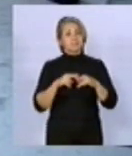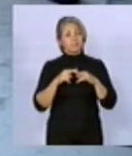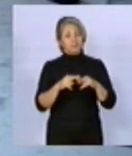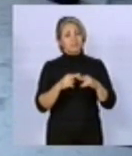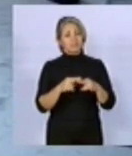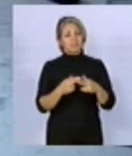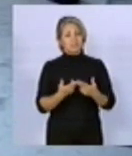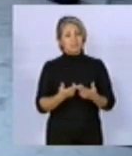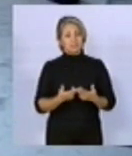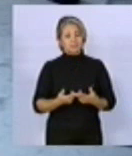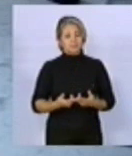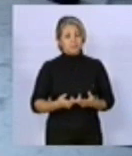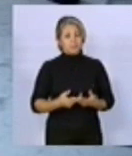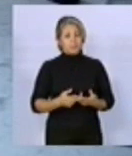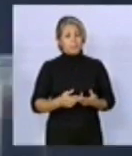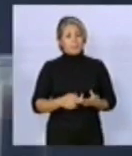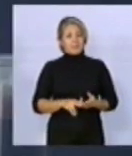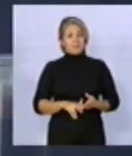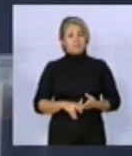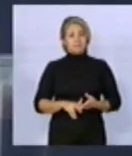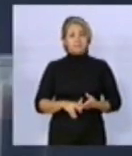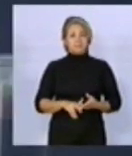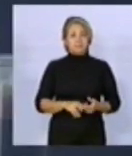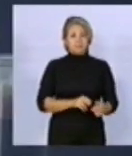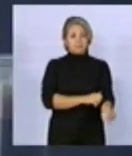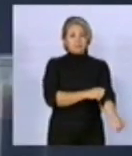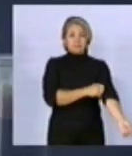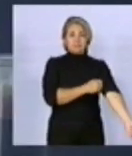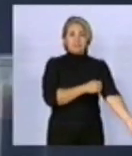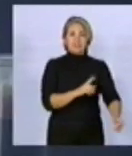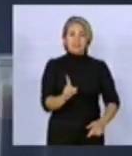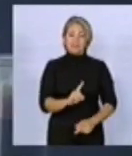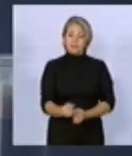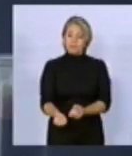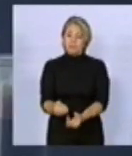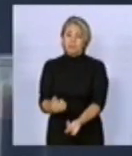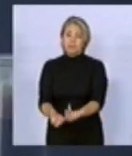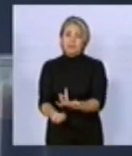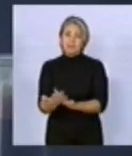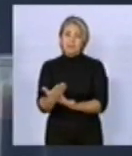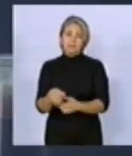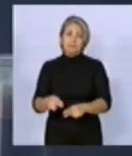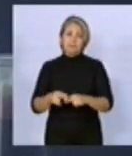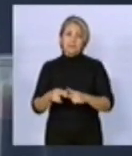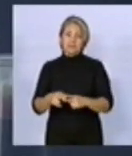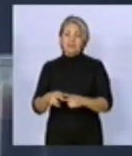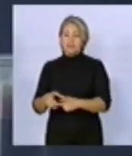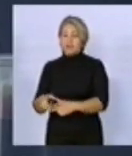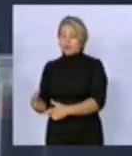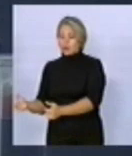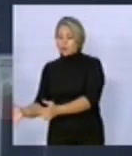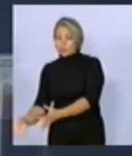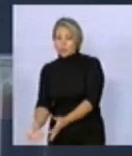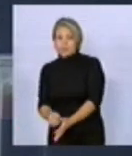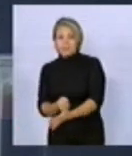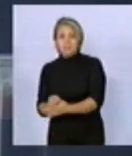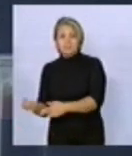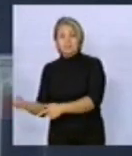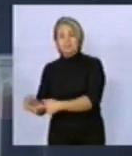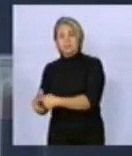pela é não não queima pela pela coleta mecânica se nós demos um tempo